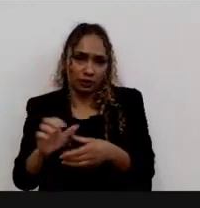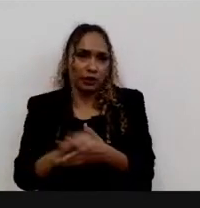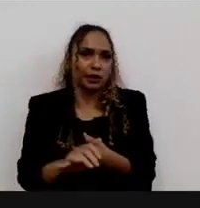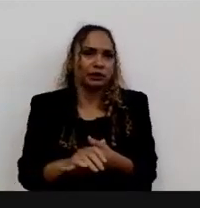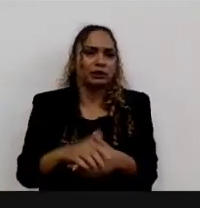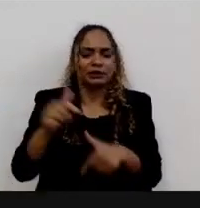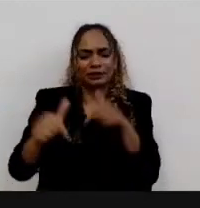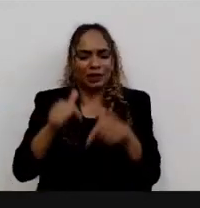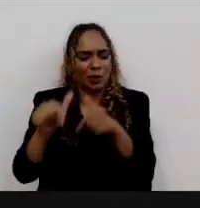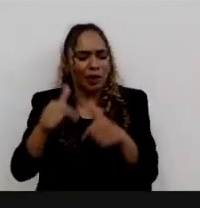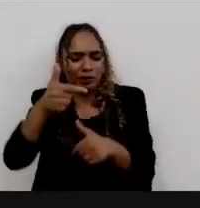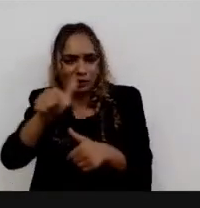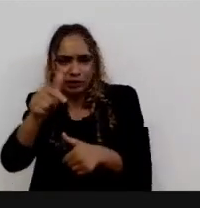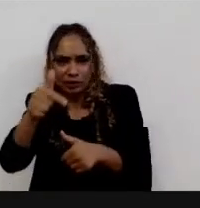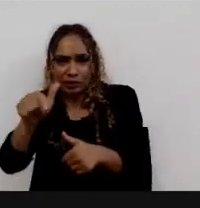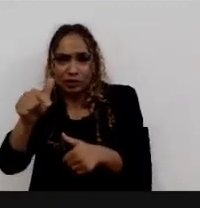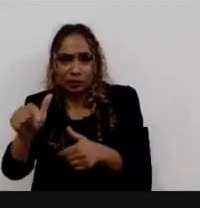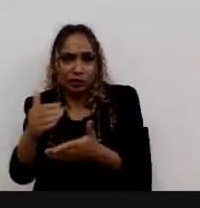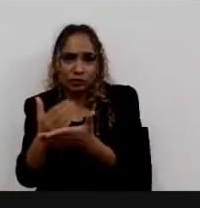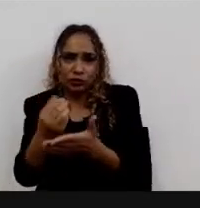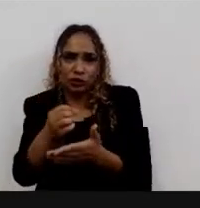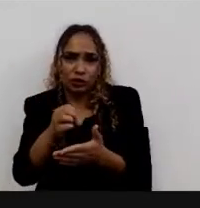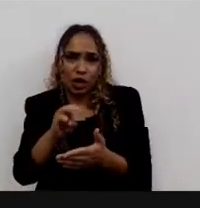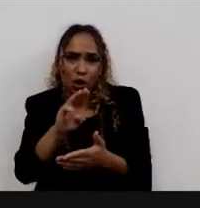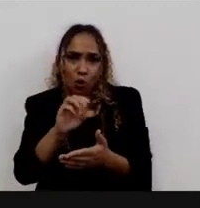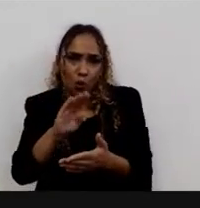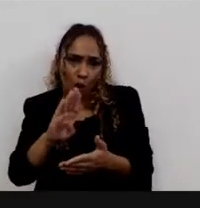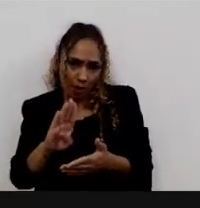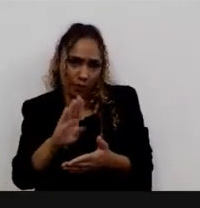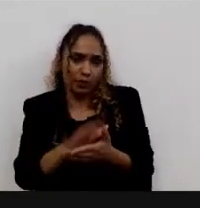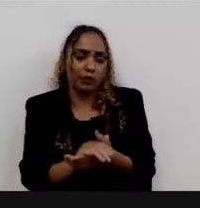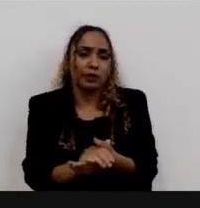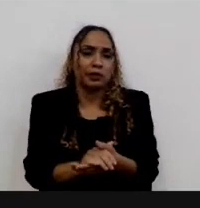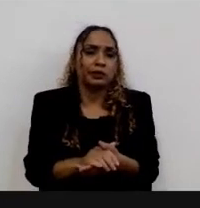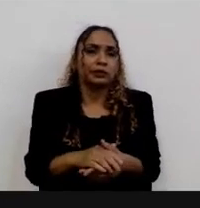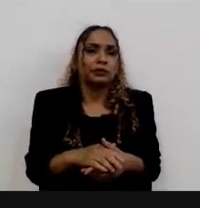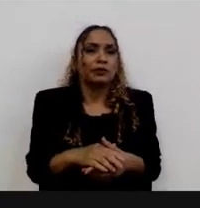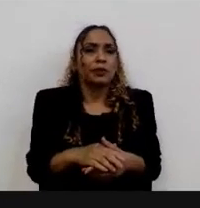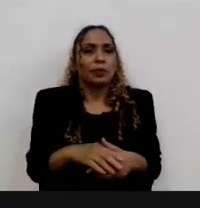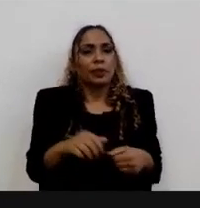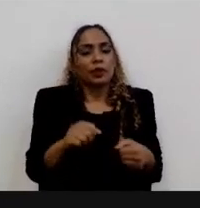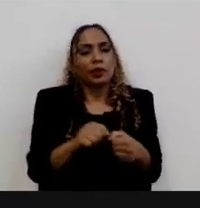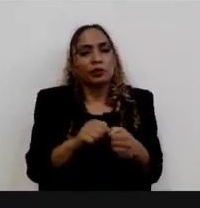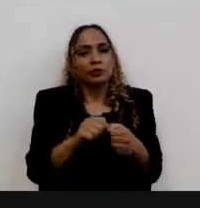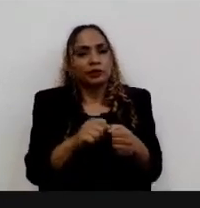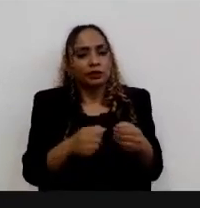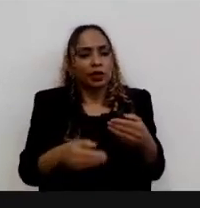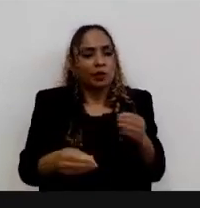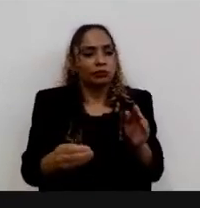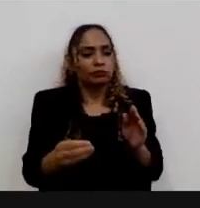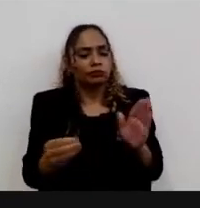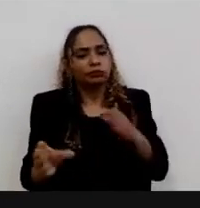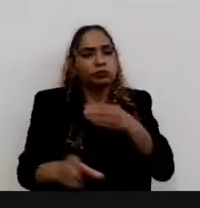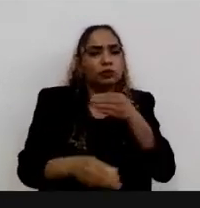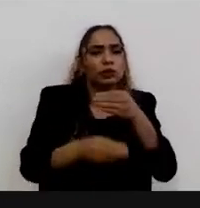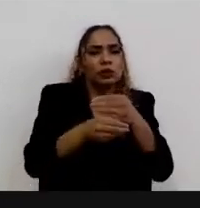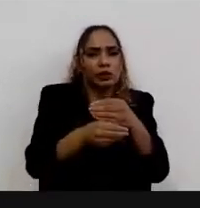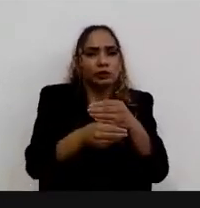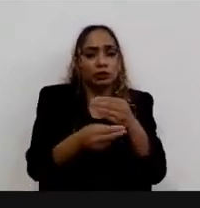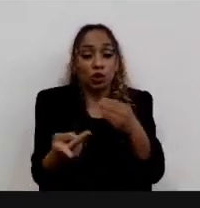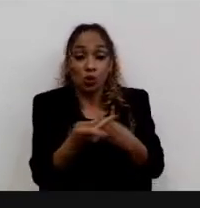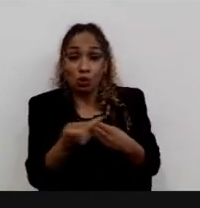tarefas repetitivas fora da web. Conjugando a automação por meio do VBA com a automação por meio das ferramentas web,